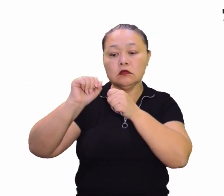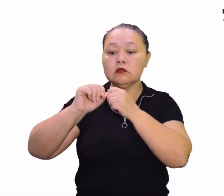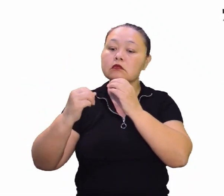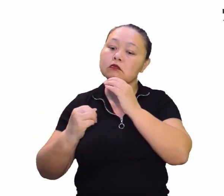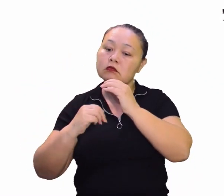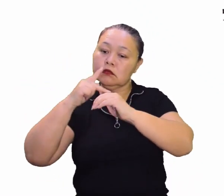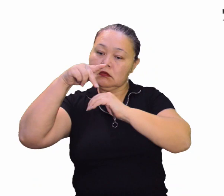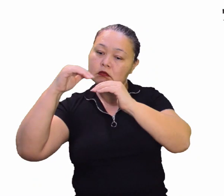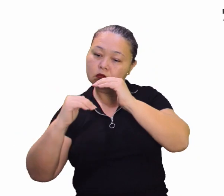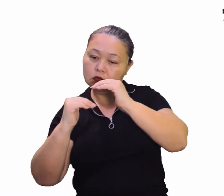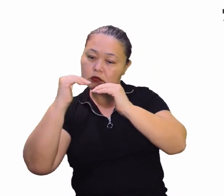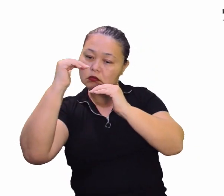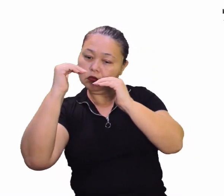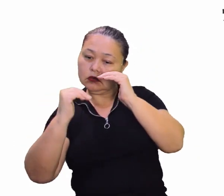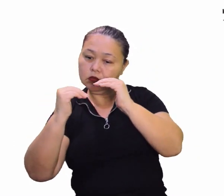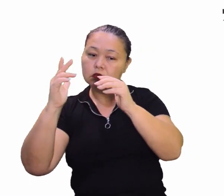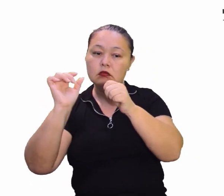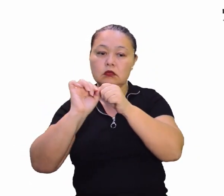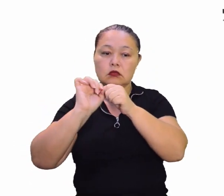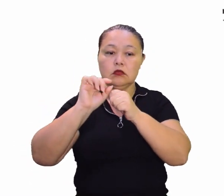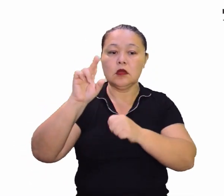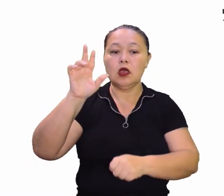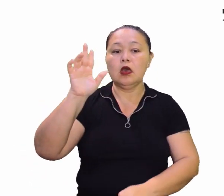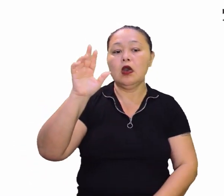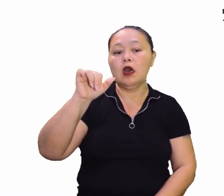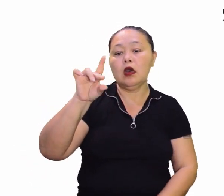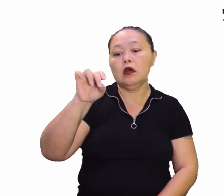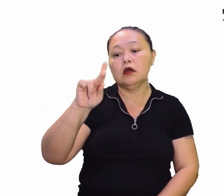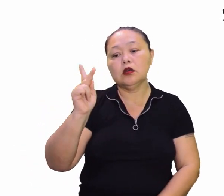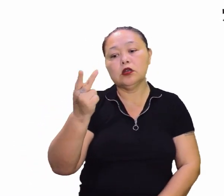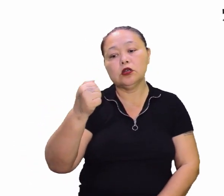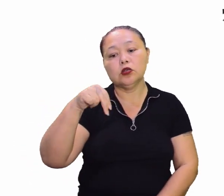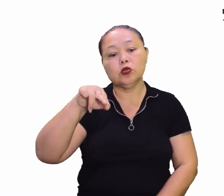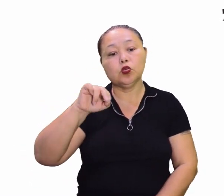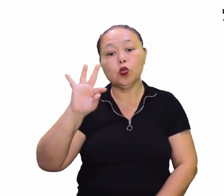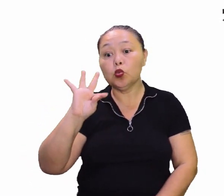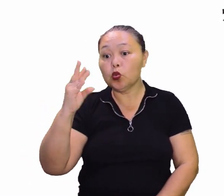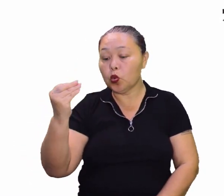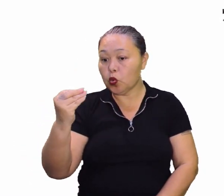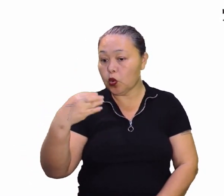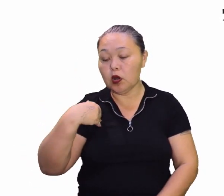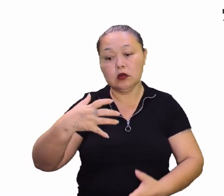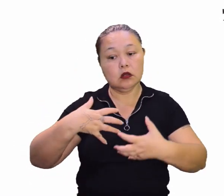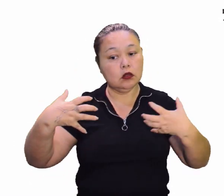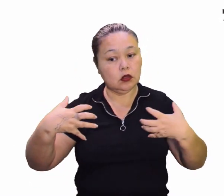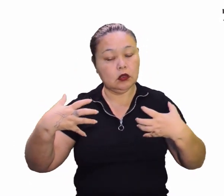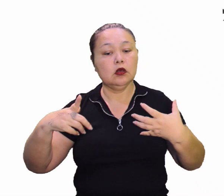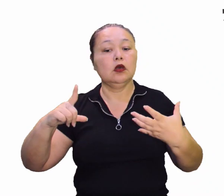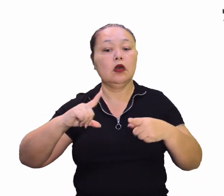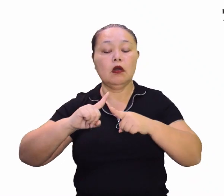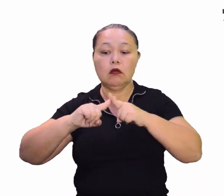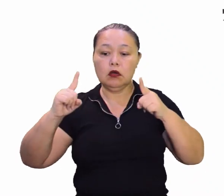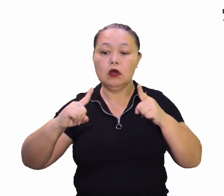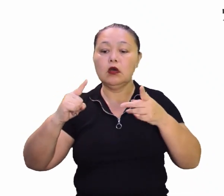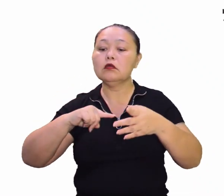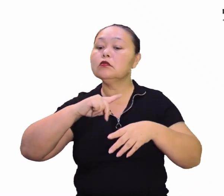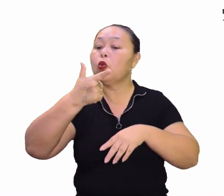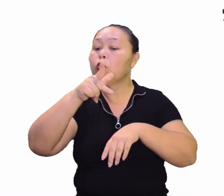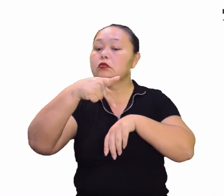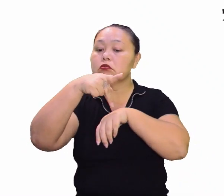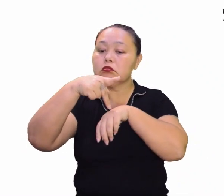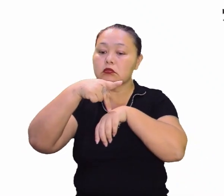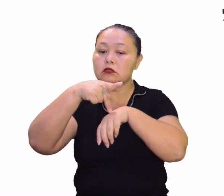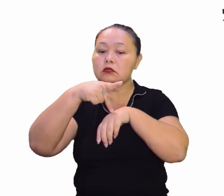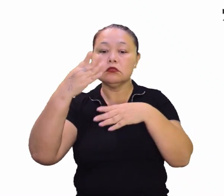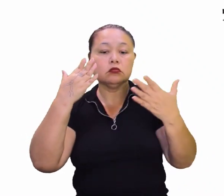emergentes, né? Então, a gente vê a Índia, Filipinas, Indonésia, Malásia. Nem todos são tigres asiáticos aí, mas aí tem outros países também.